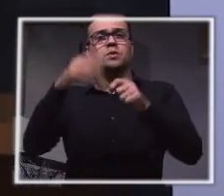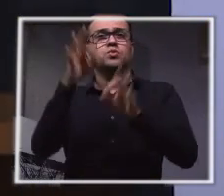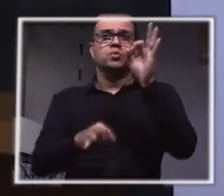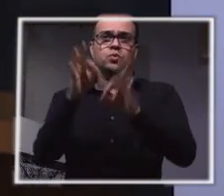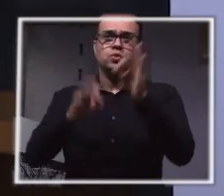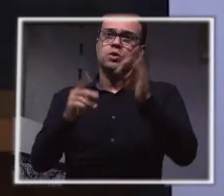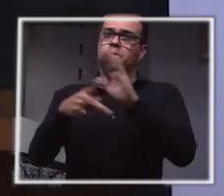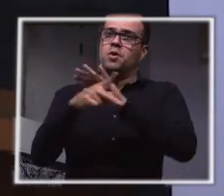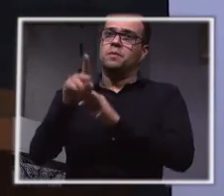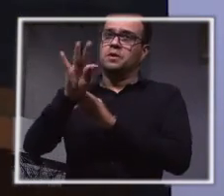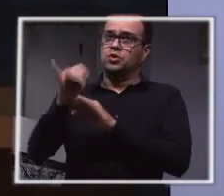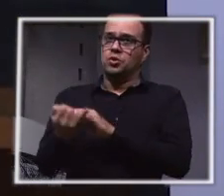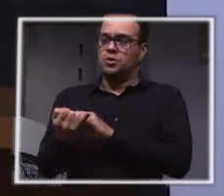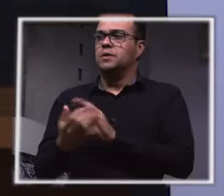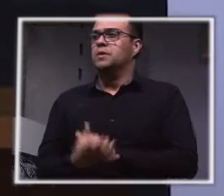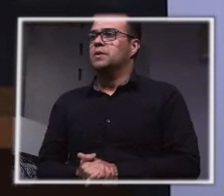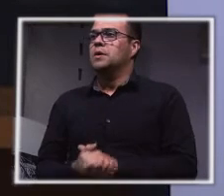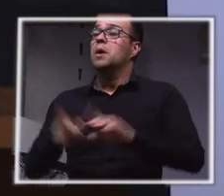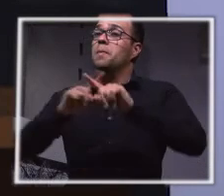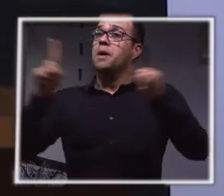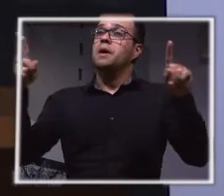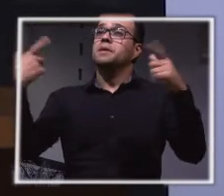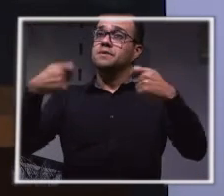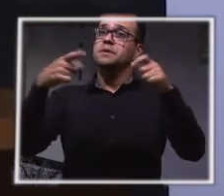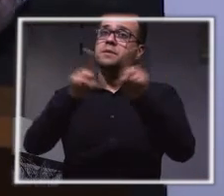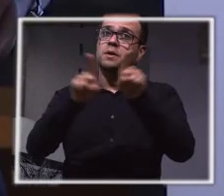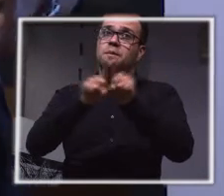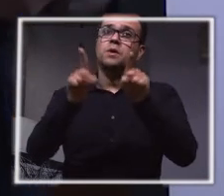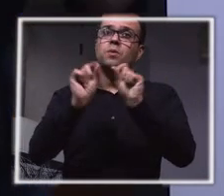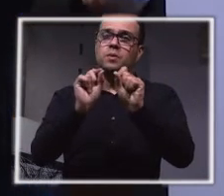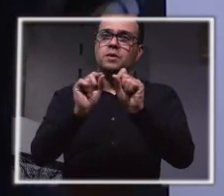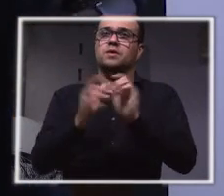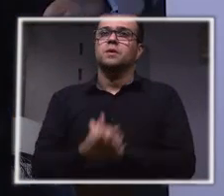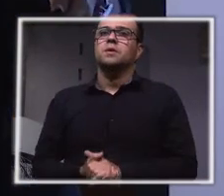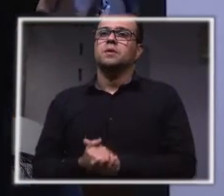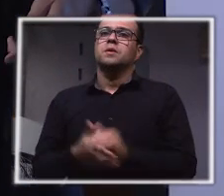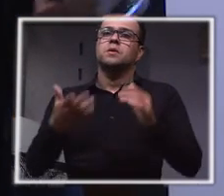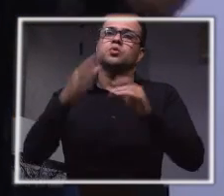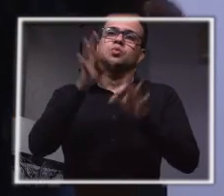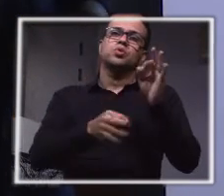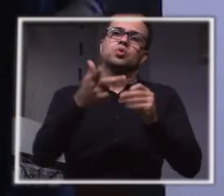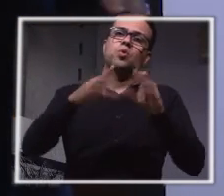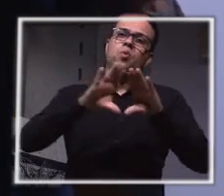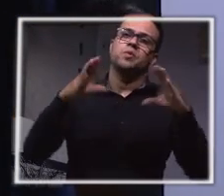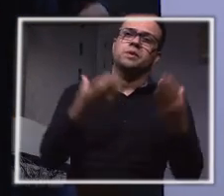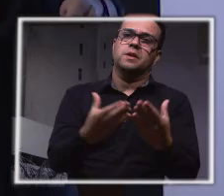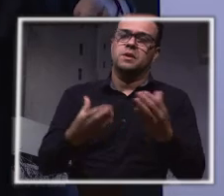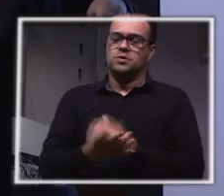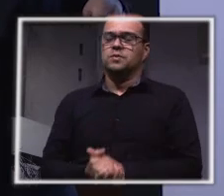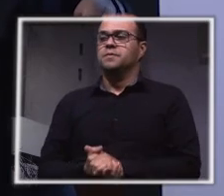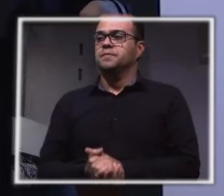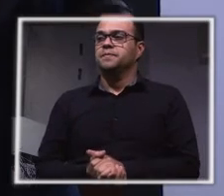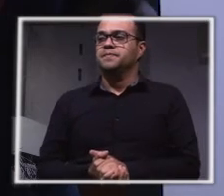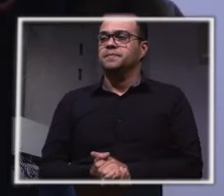dos tribunais, mas nós também precisamos da justiça da comunidade, da justiça